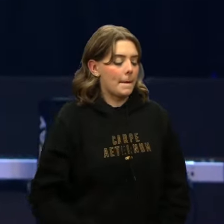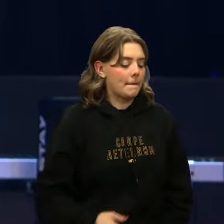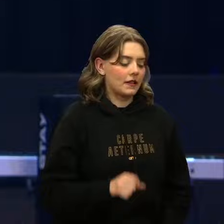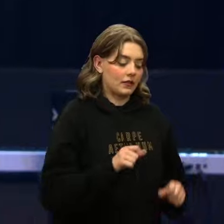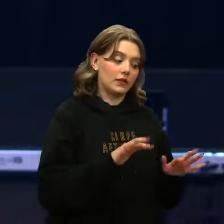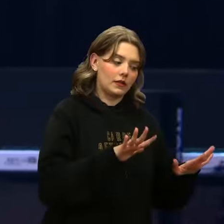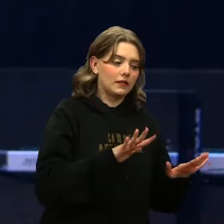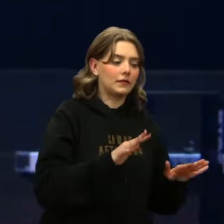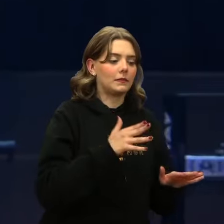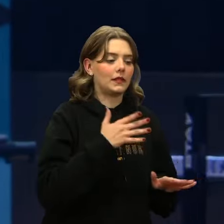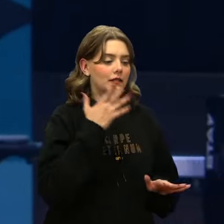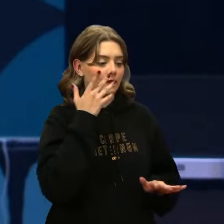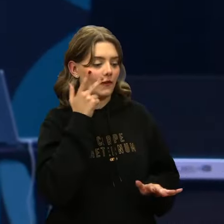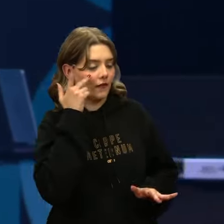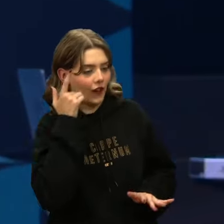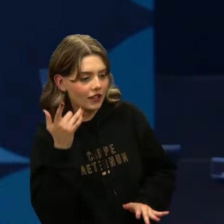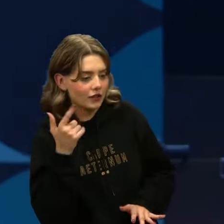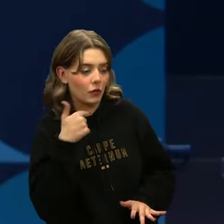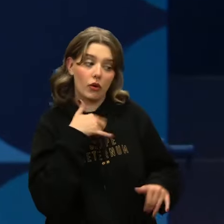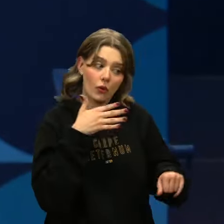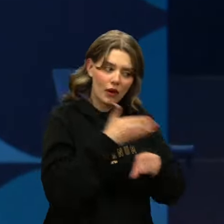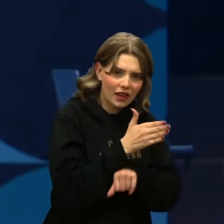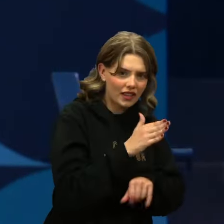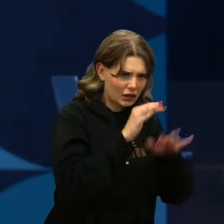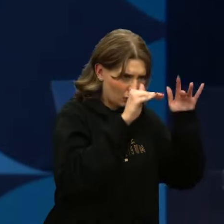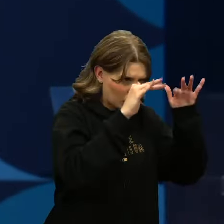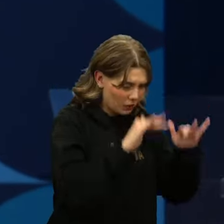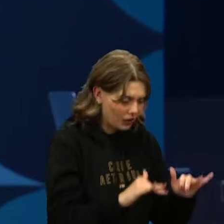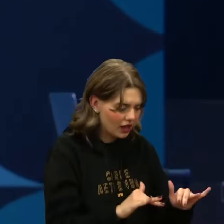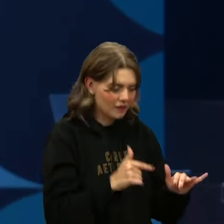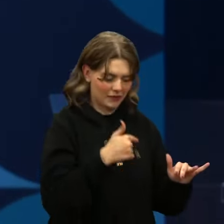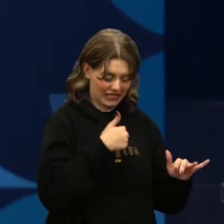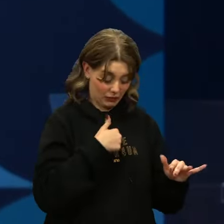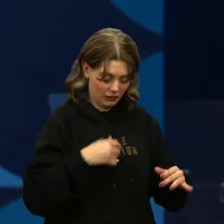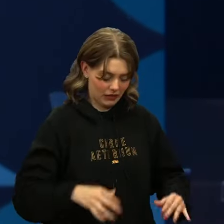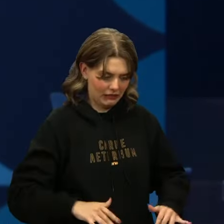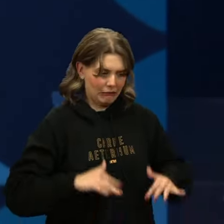mais leve, eu entro. Na hora que o rio der uma baixada, para eu não me molhar